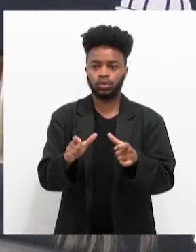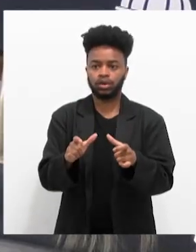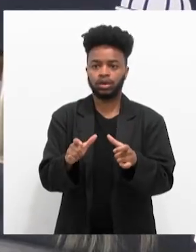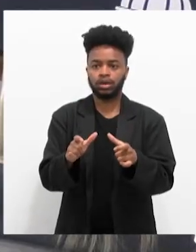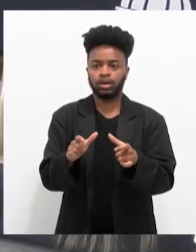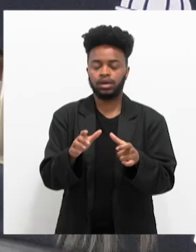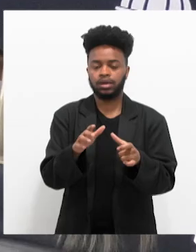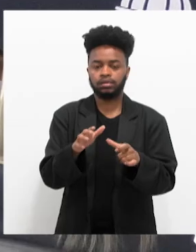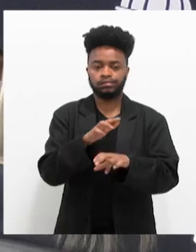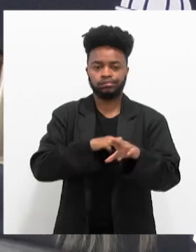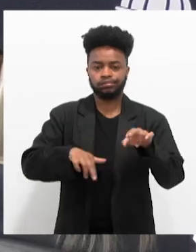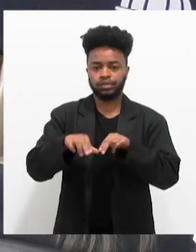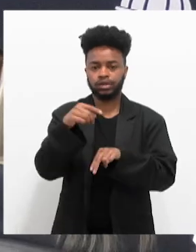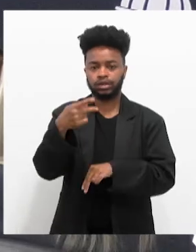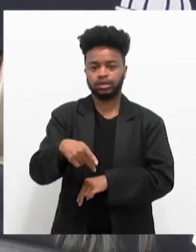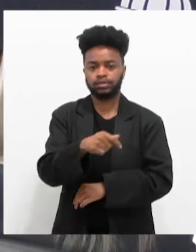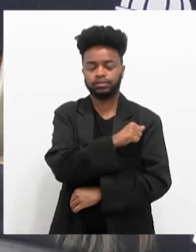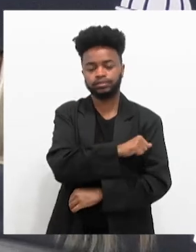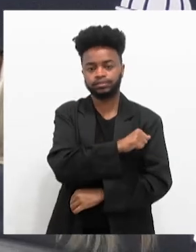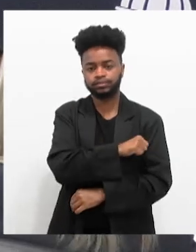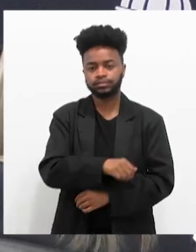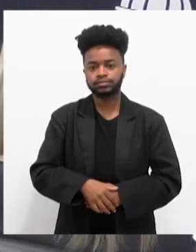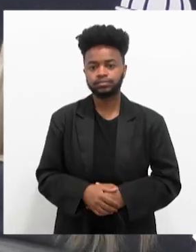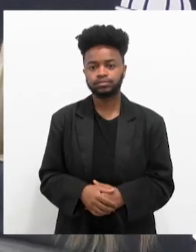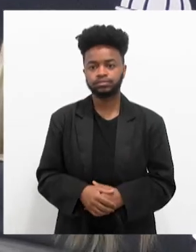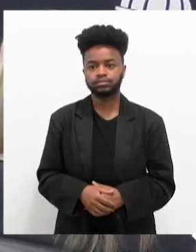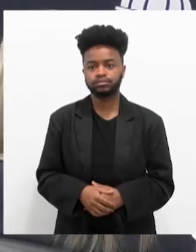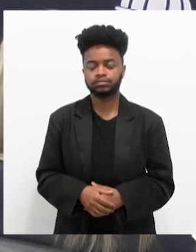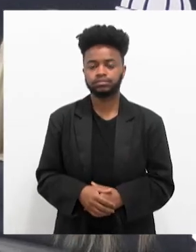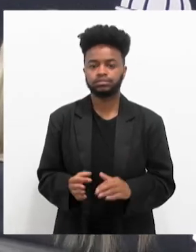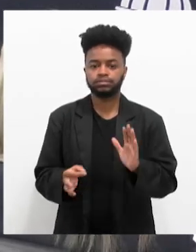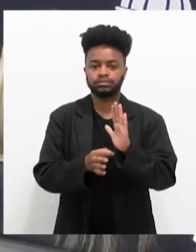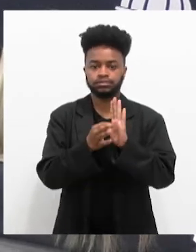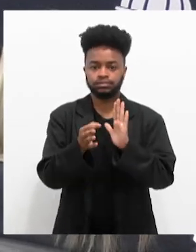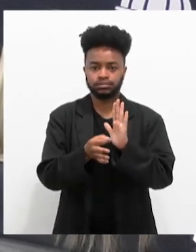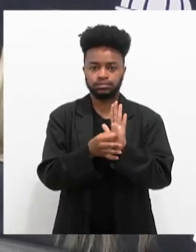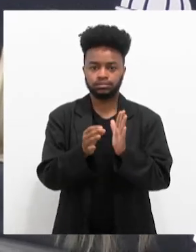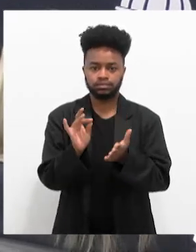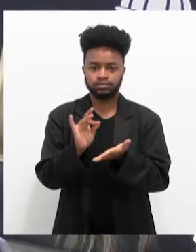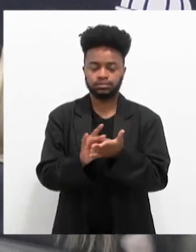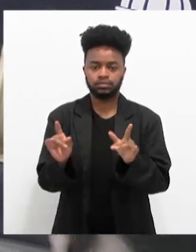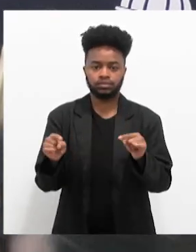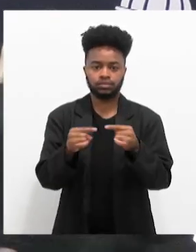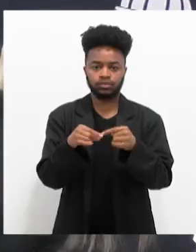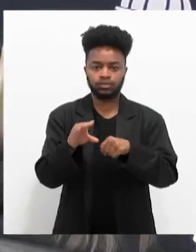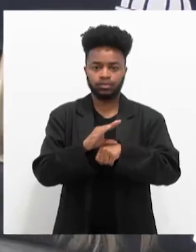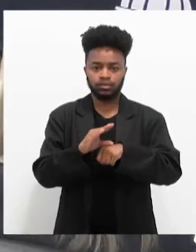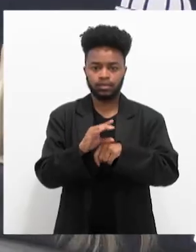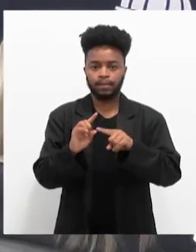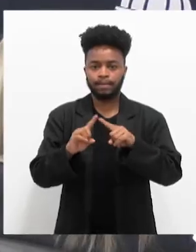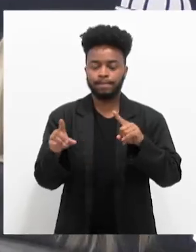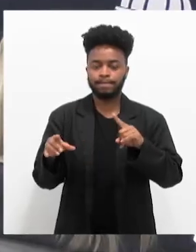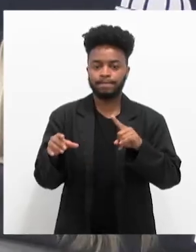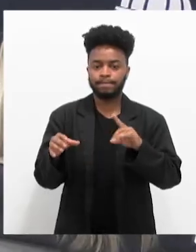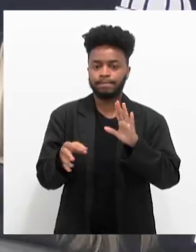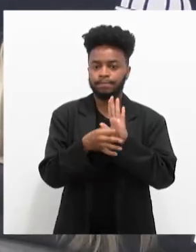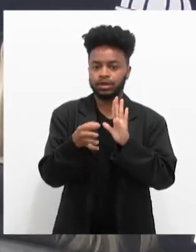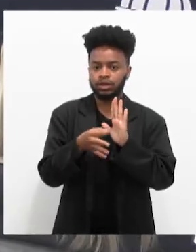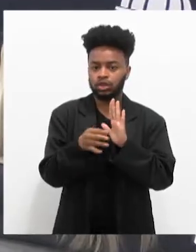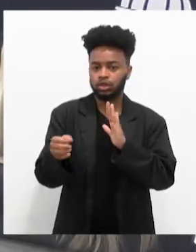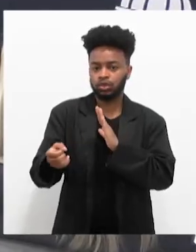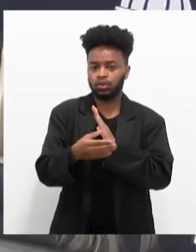no Estado do Rio de Janeiro. O parecer original era pela constitucionalidade, mas o novo parecer é pela constitucionalidade